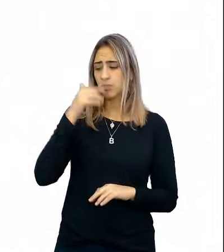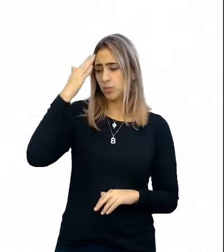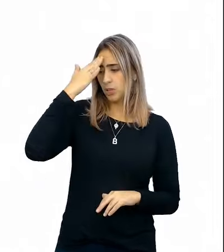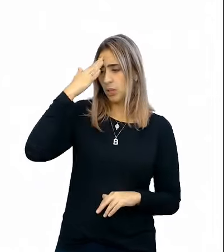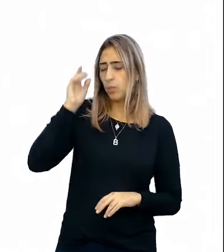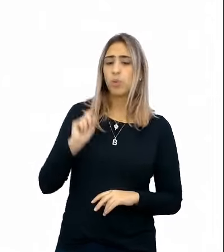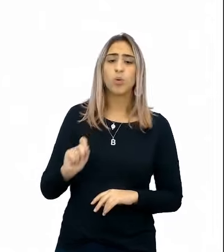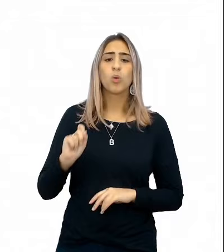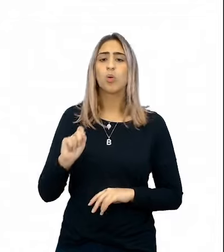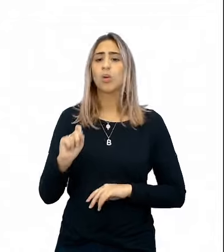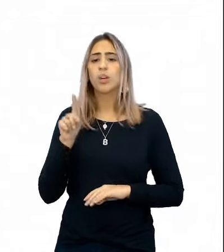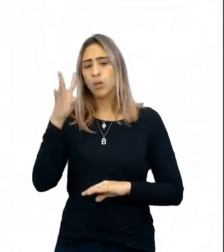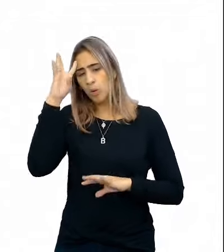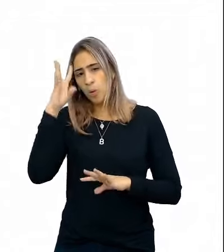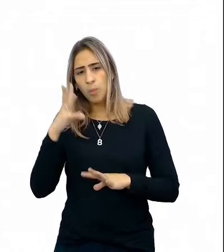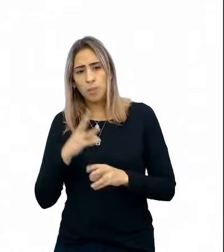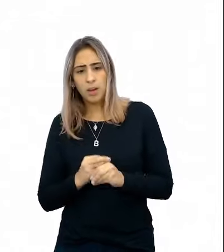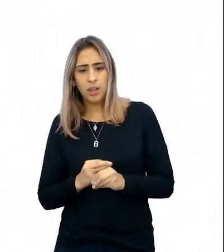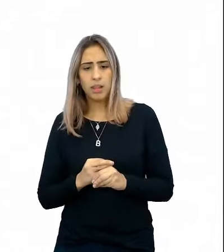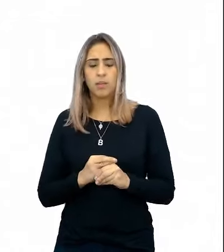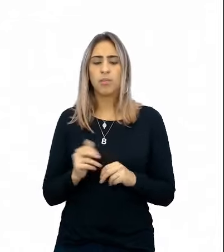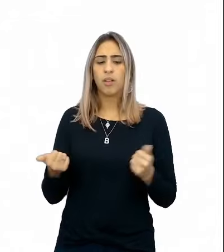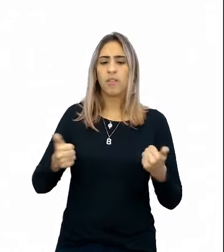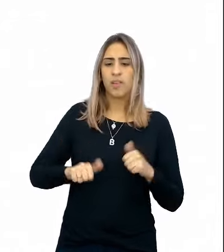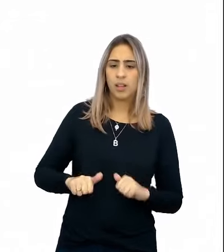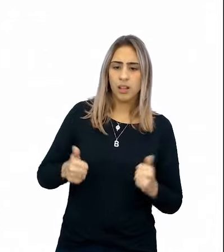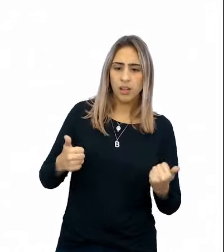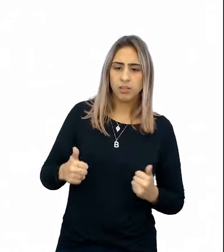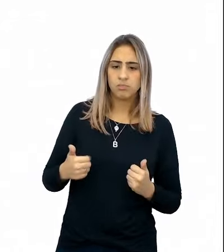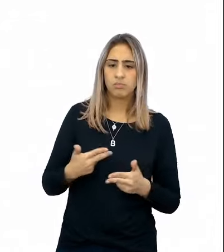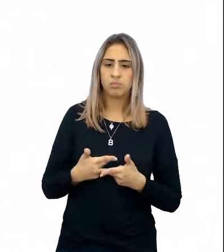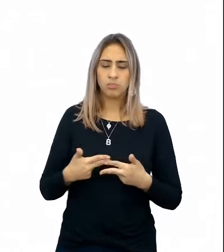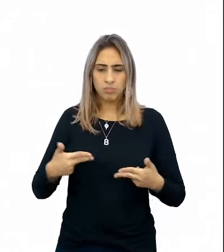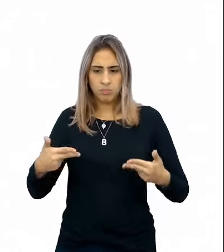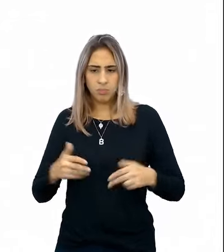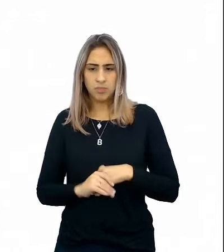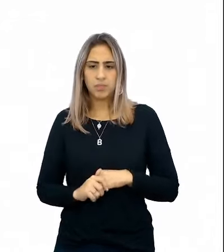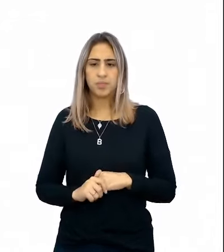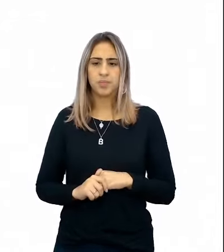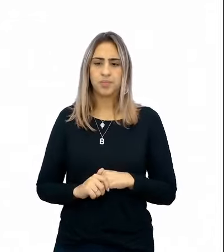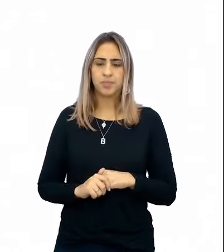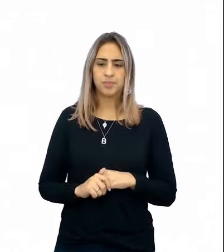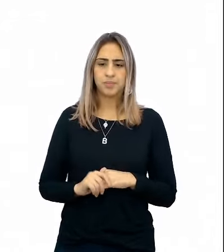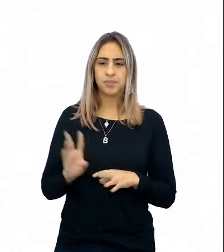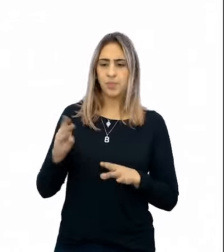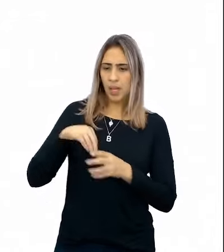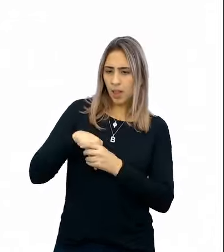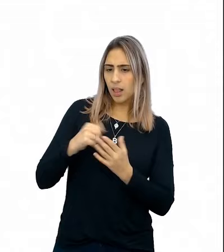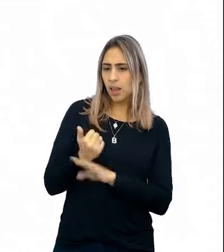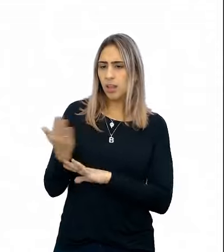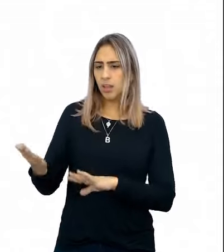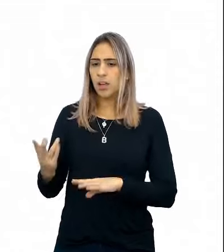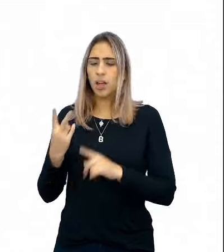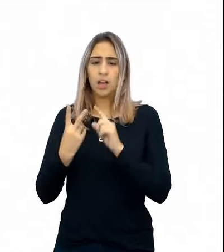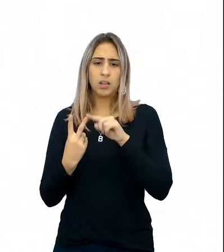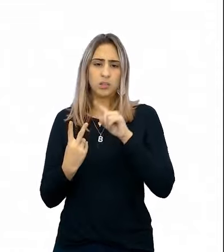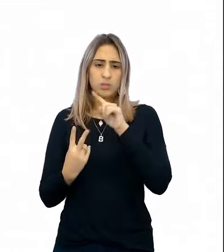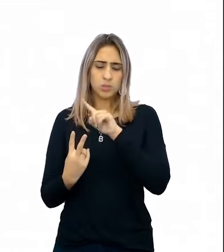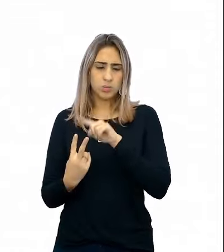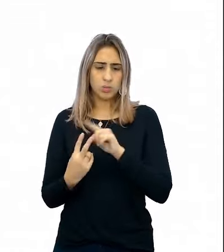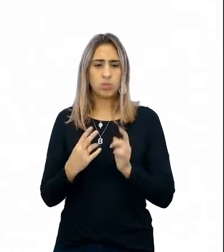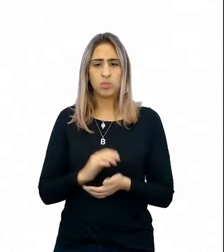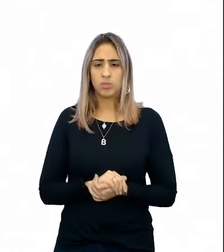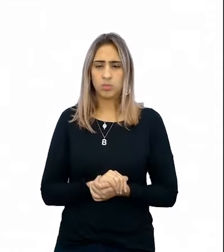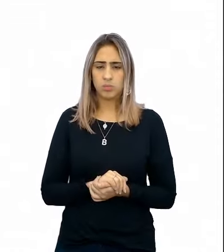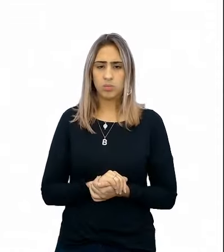o que compreendemos por avaliação externa e avaliação interna. As duas sabemos que